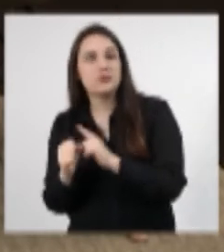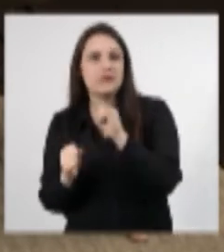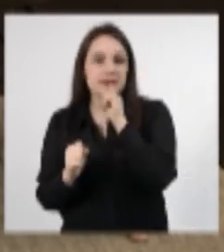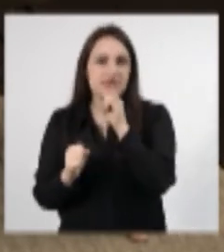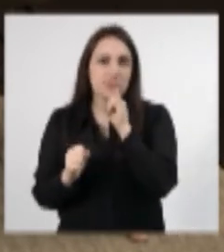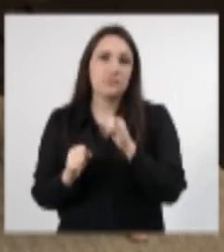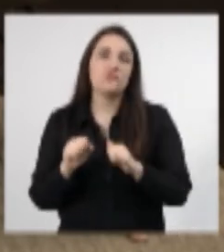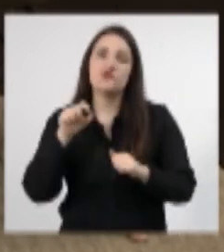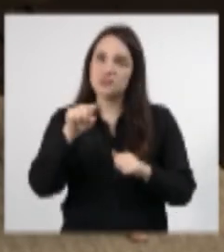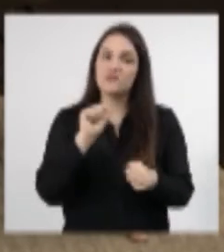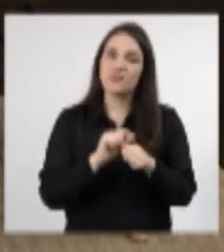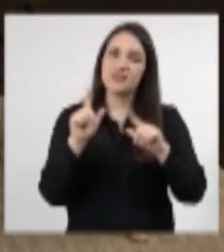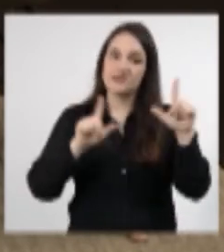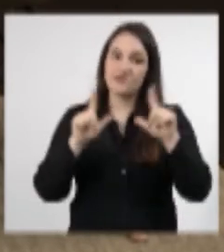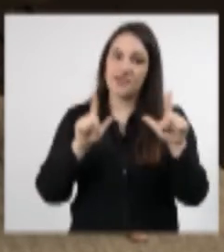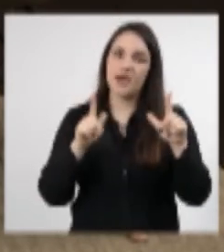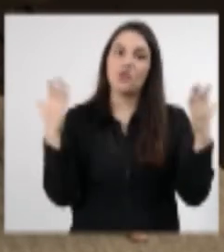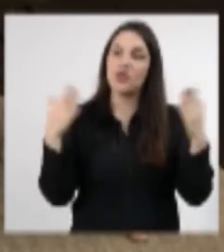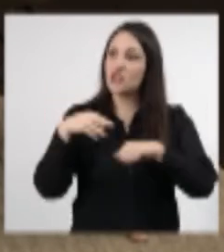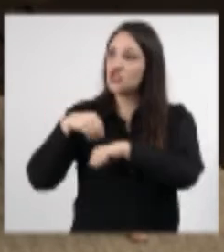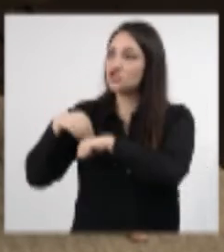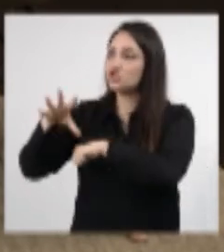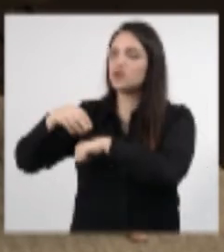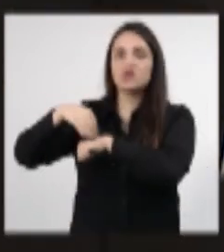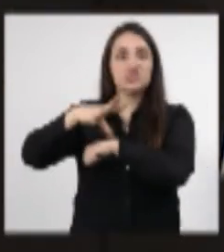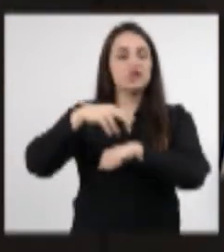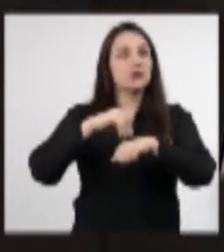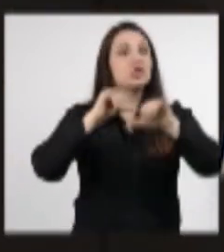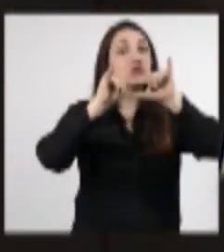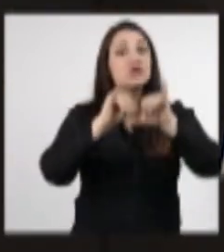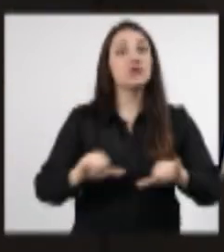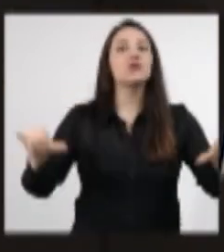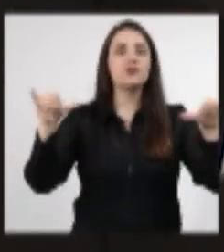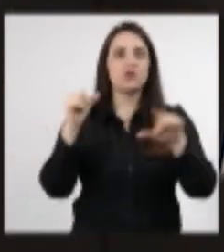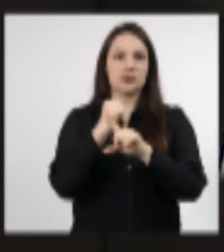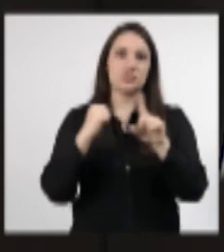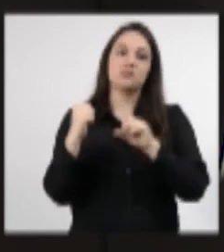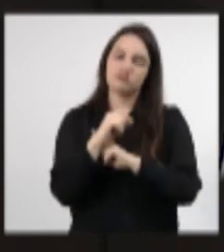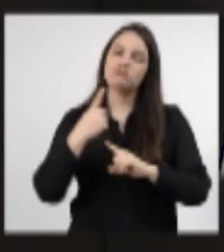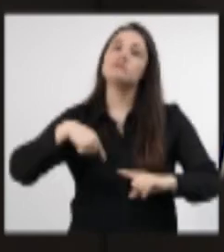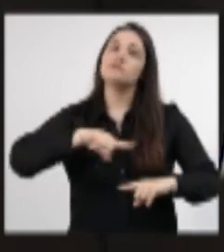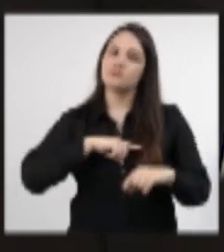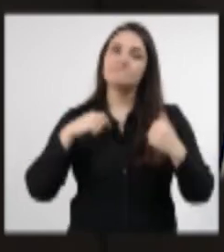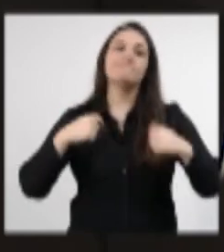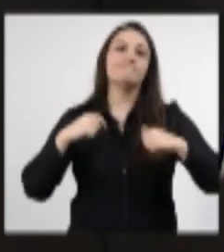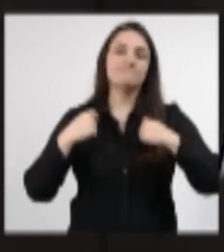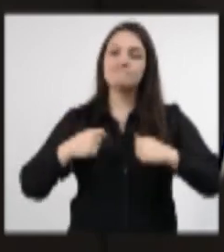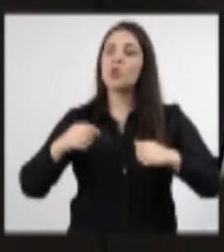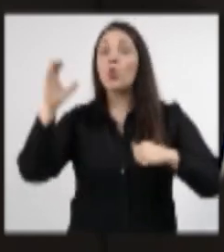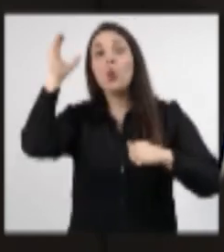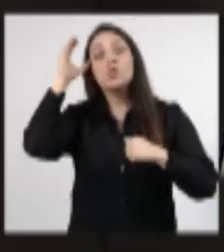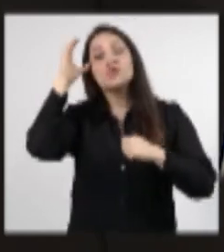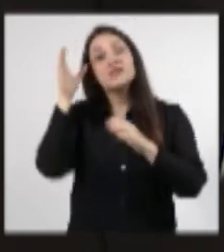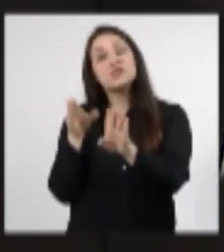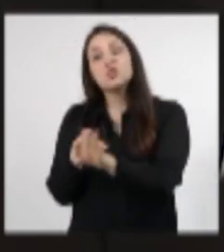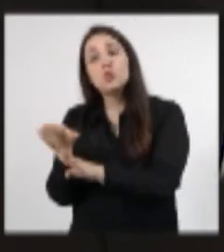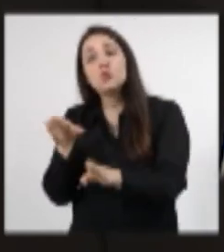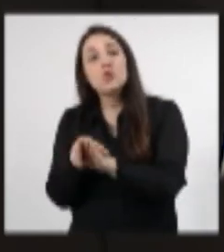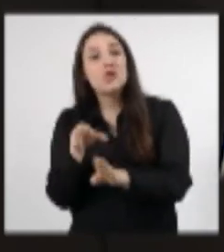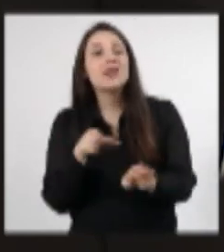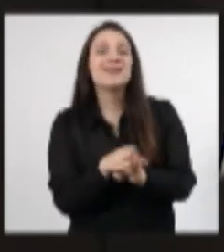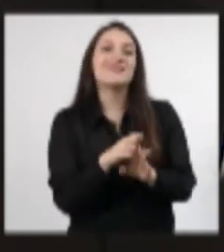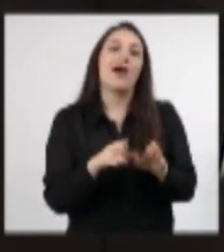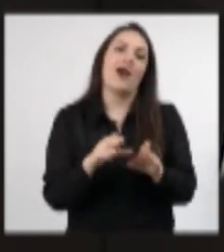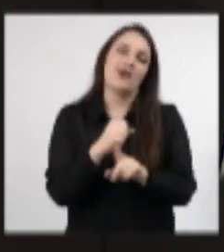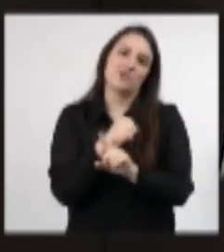você faz nesse programa. Nós temos a necessidade de levar a informação à sociedade. Nós temos, é importante, e